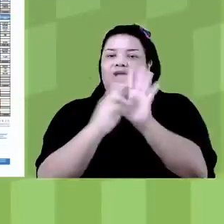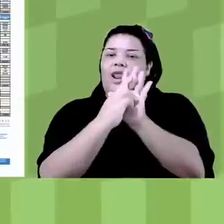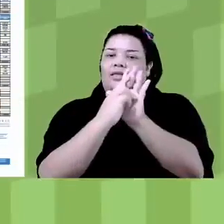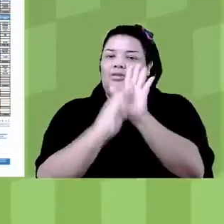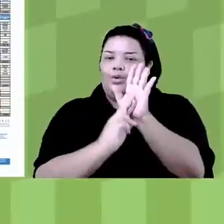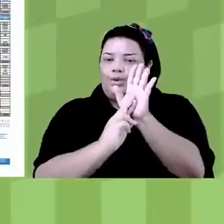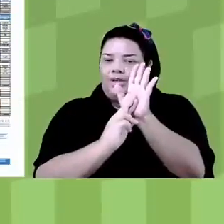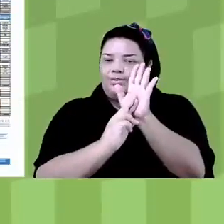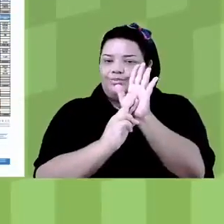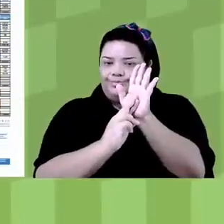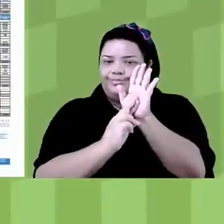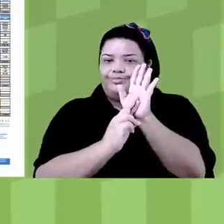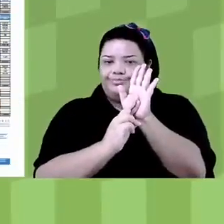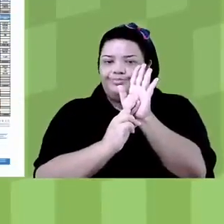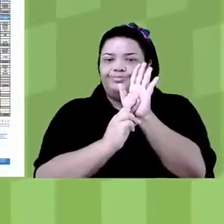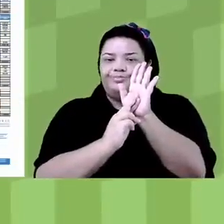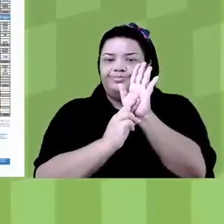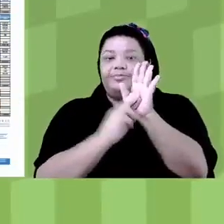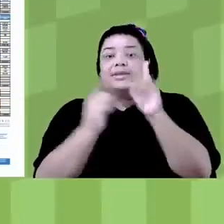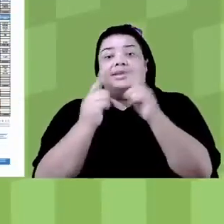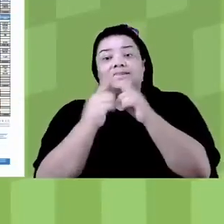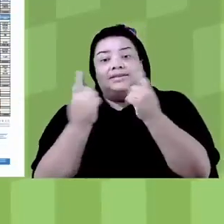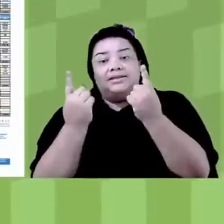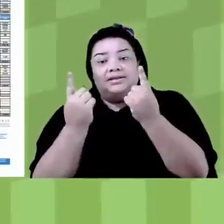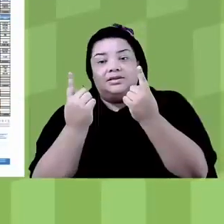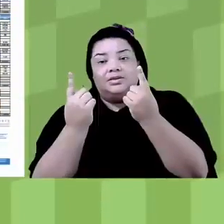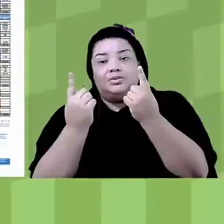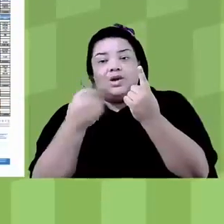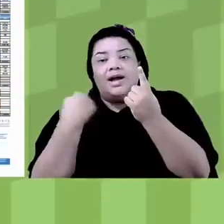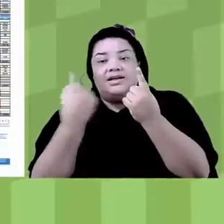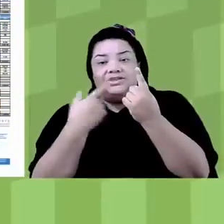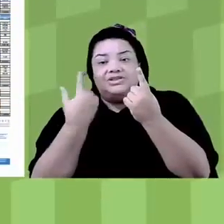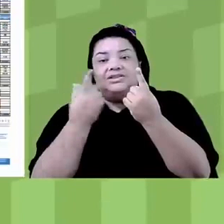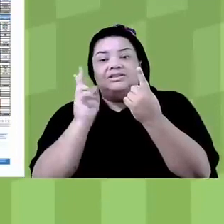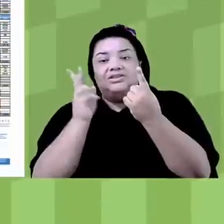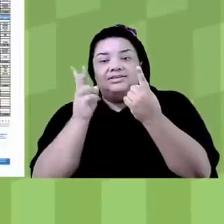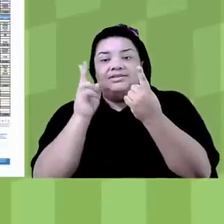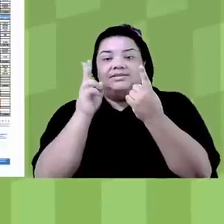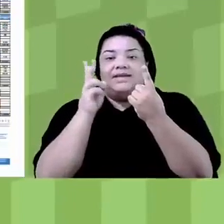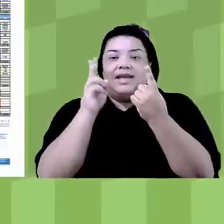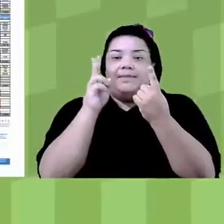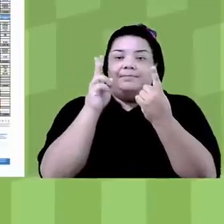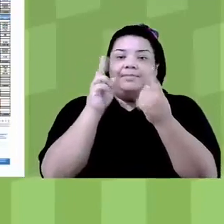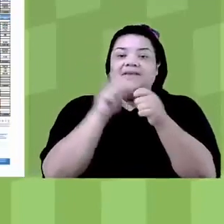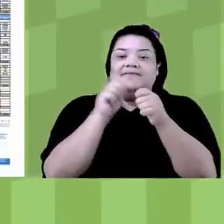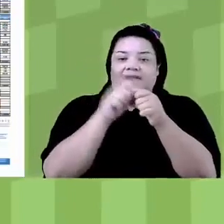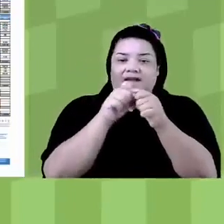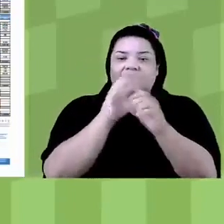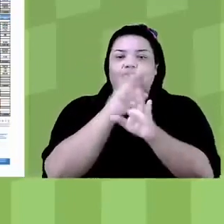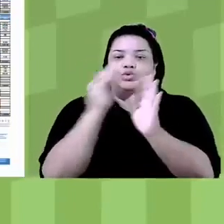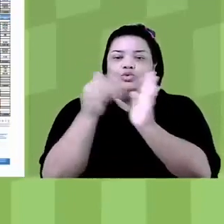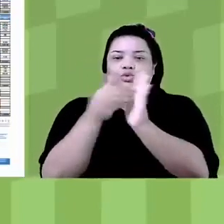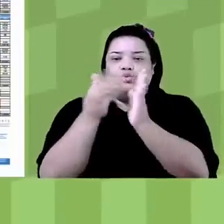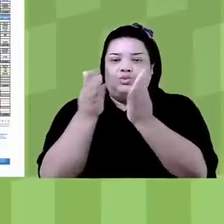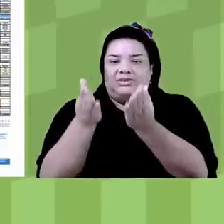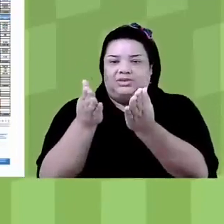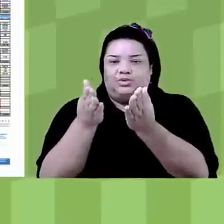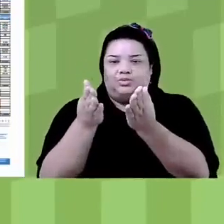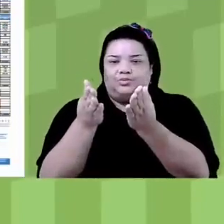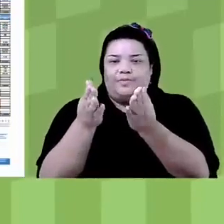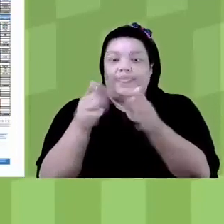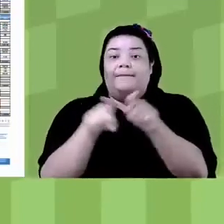mais analíticos. Então, a gente procura sempre fazer tudo isso e orientar a nossa